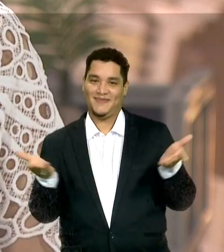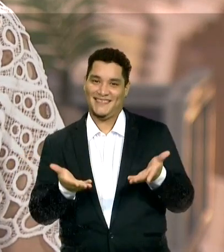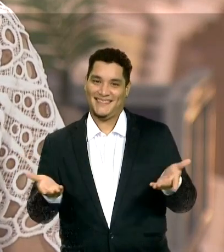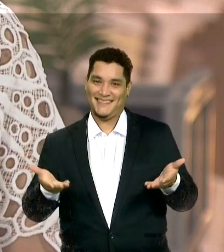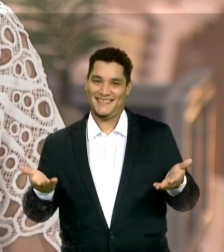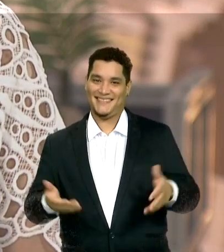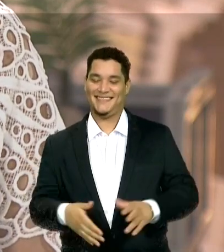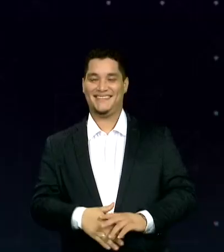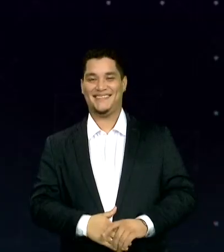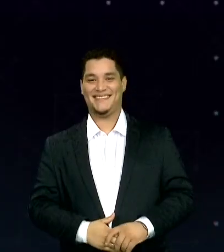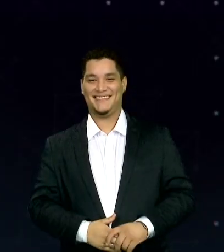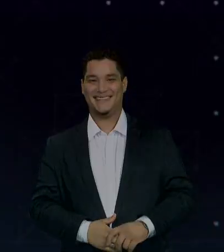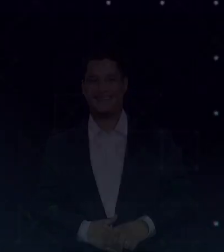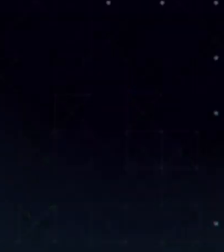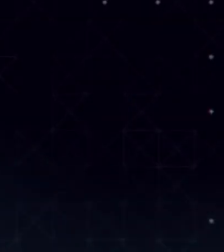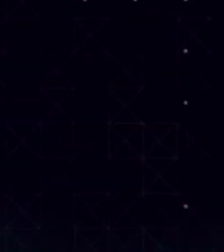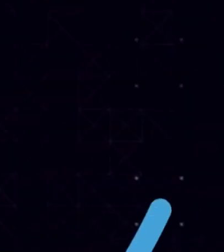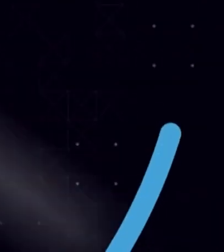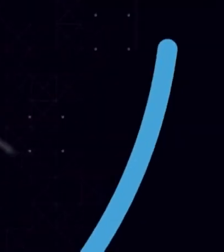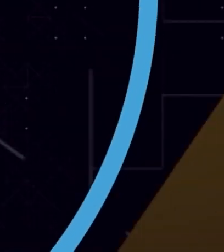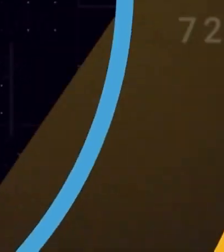está começando.